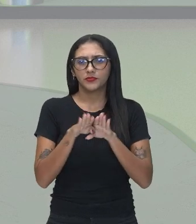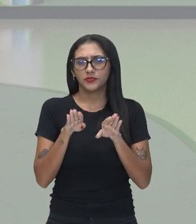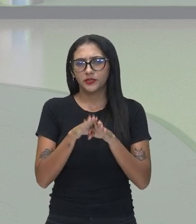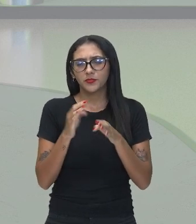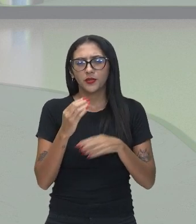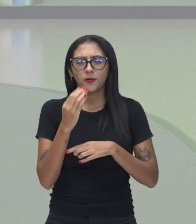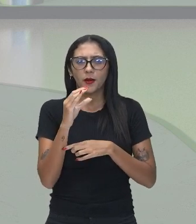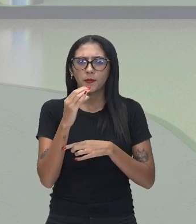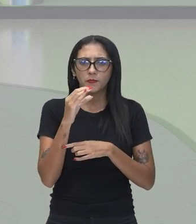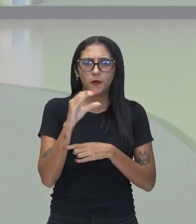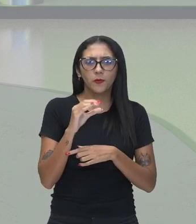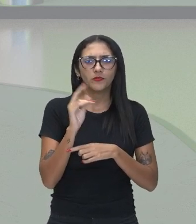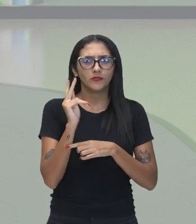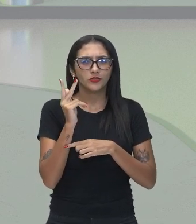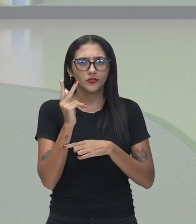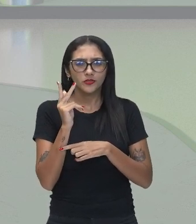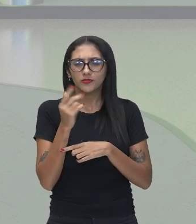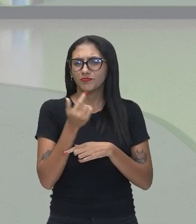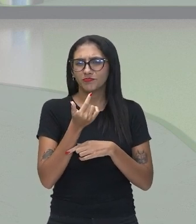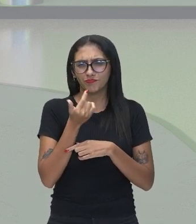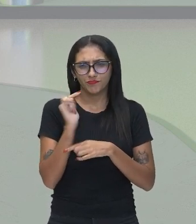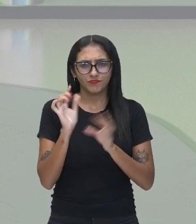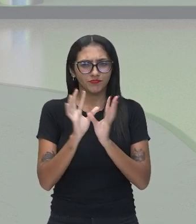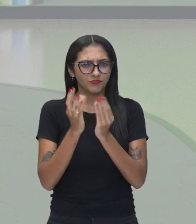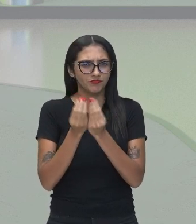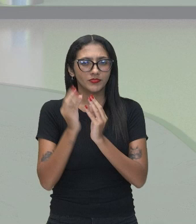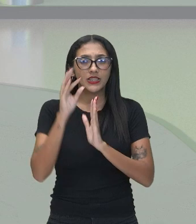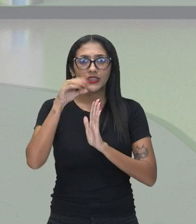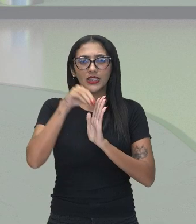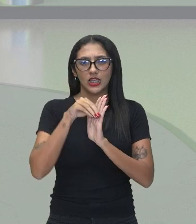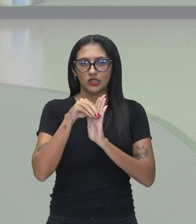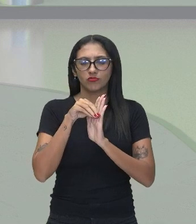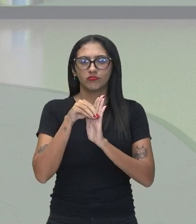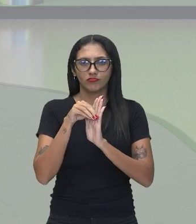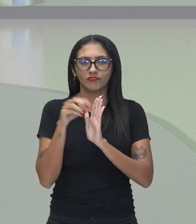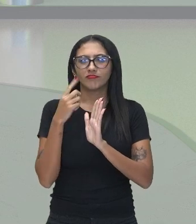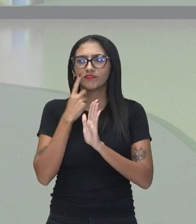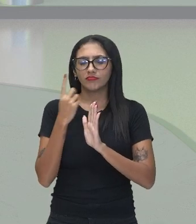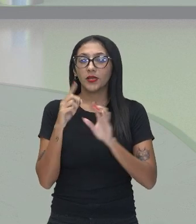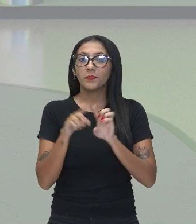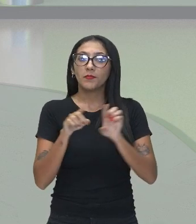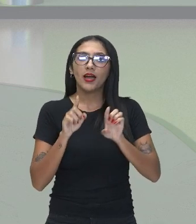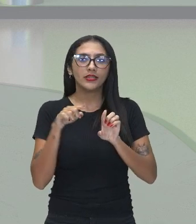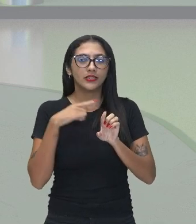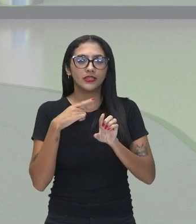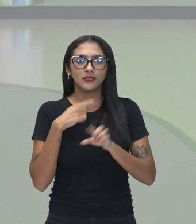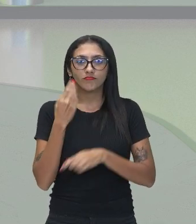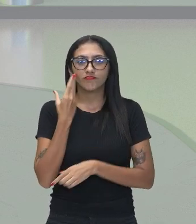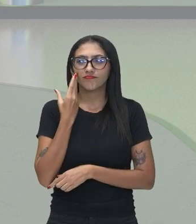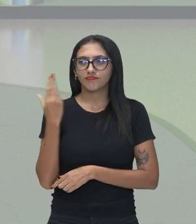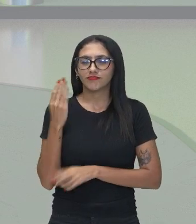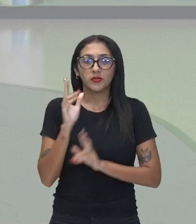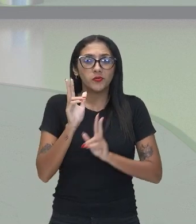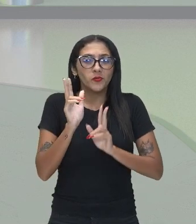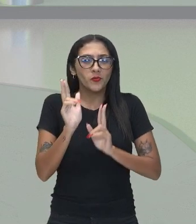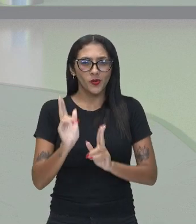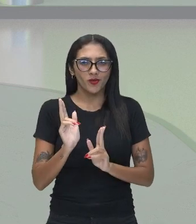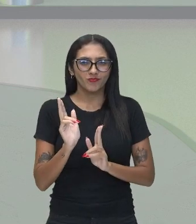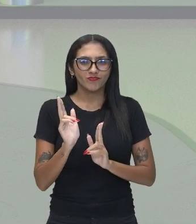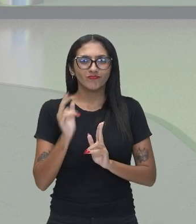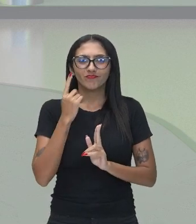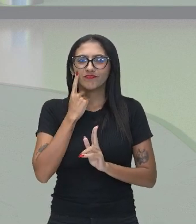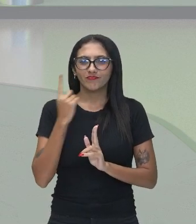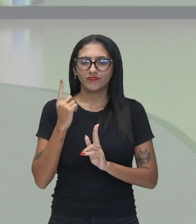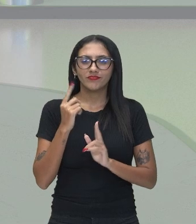os hidrogênios e os outros elementos químicos aqui. Mas a maioria das vezes vem desse jeitinho aqui, na fórmula de linha,